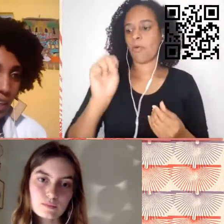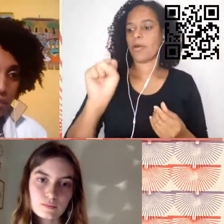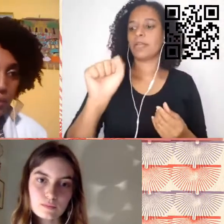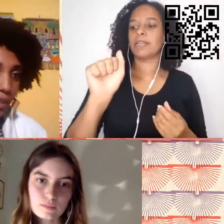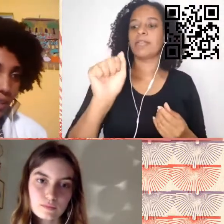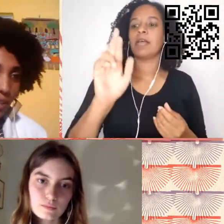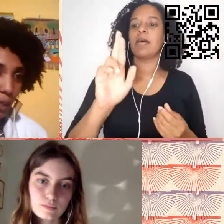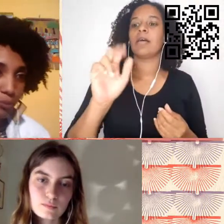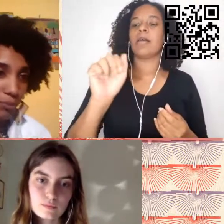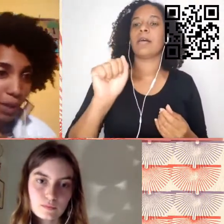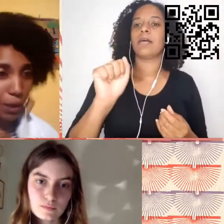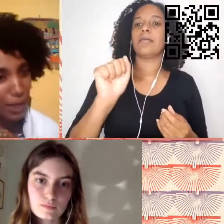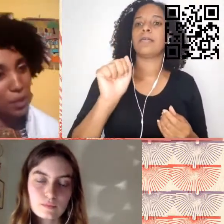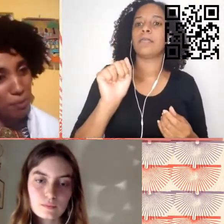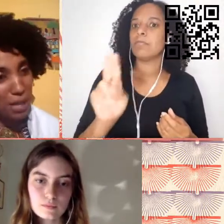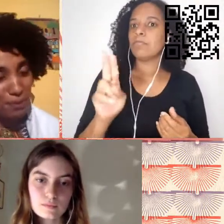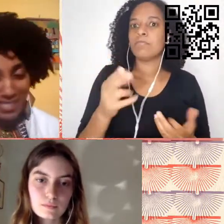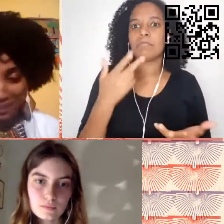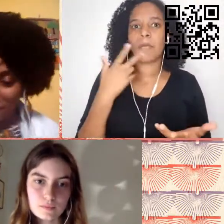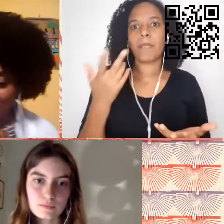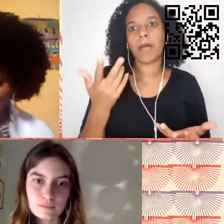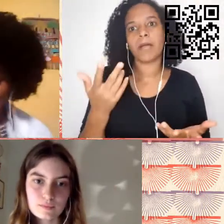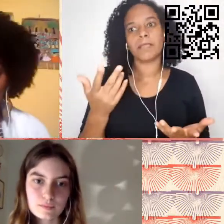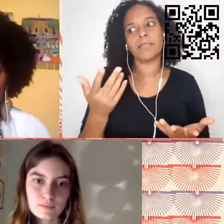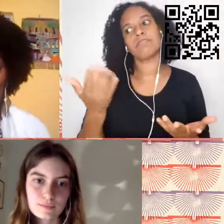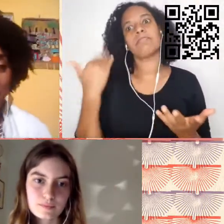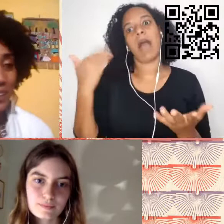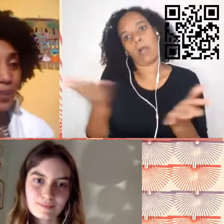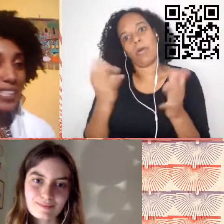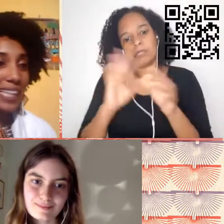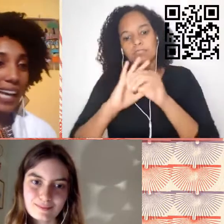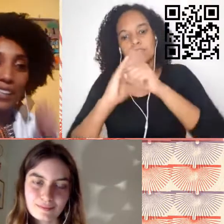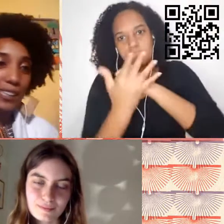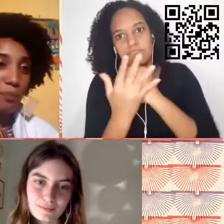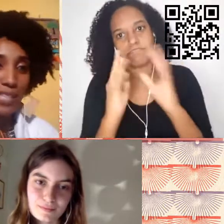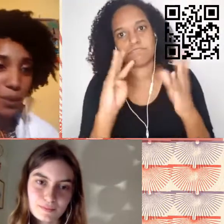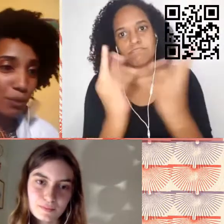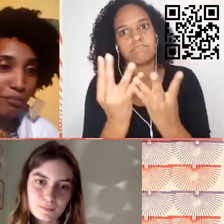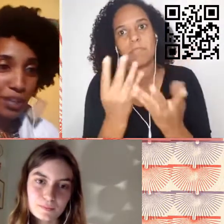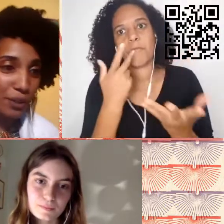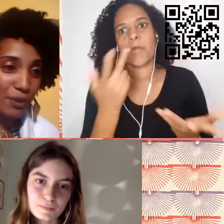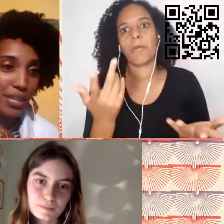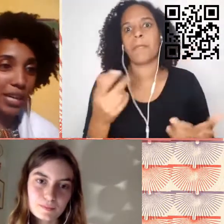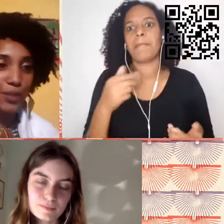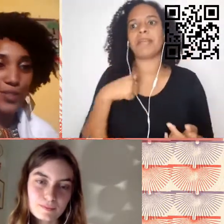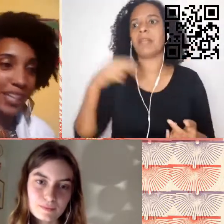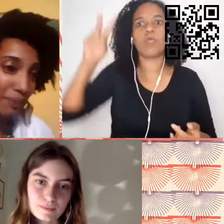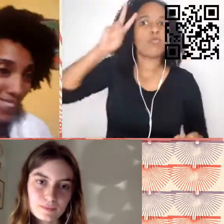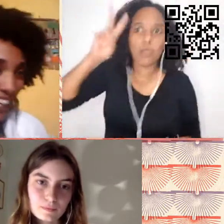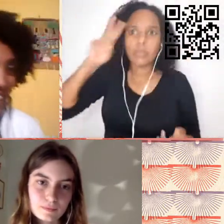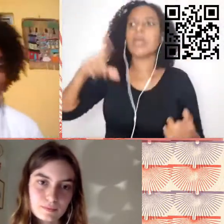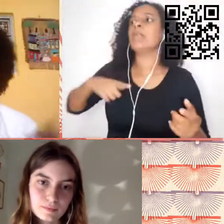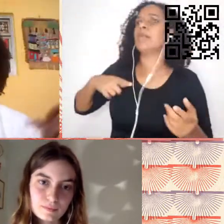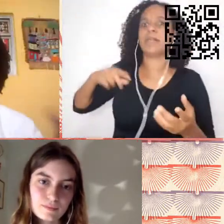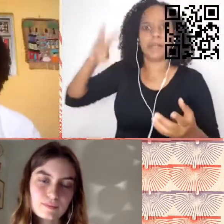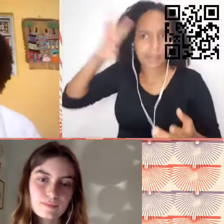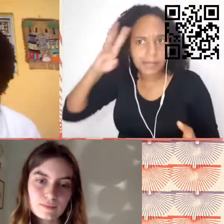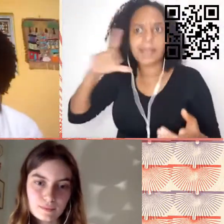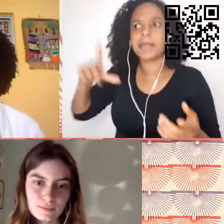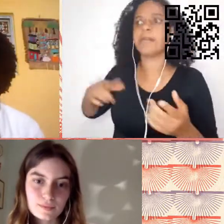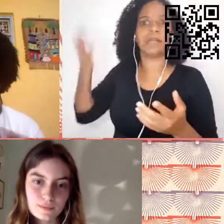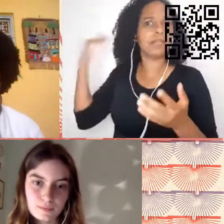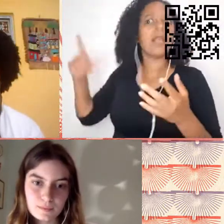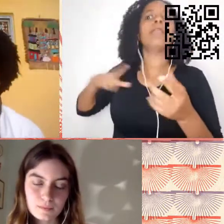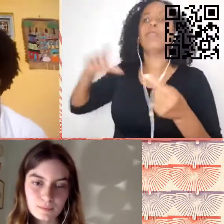é incrível. Assim, tem sarau, agora não mais, por causa da pandemia, mas se eu quiser, numa segunda-feira eu tenho sarau, se eu quiser, numa terça eu também